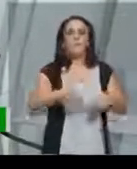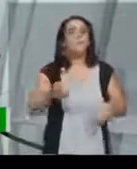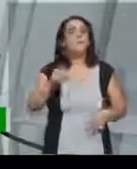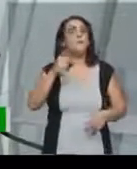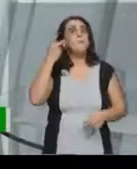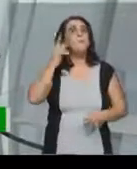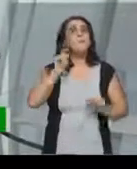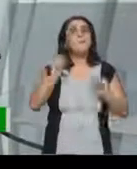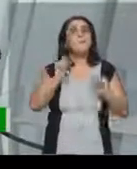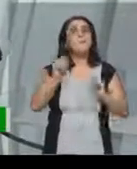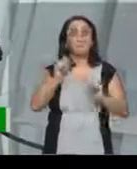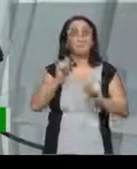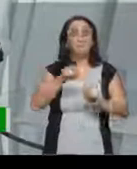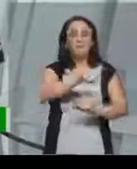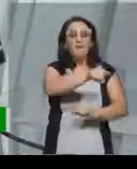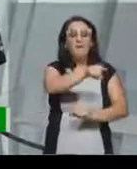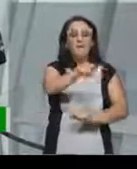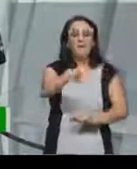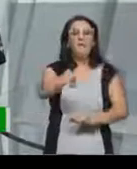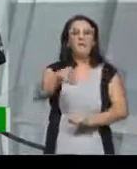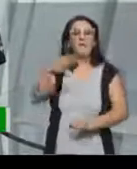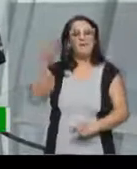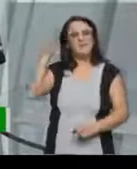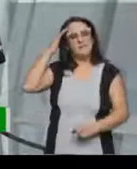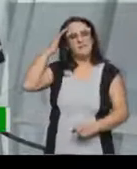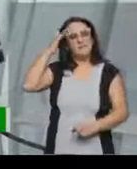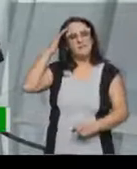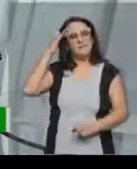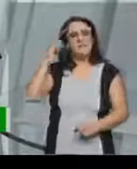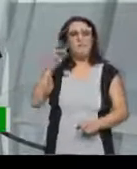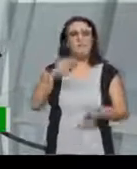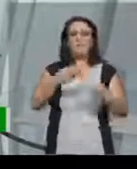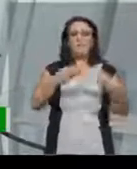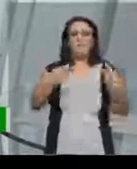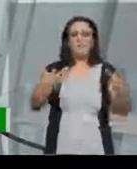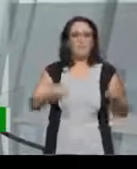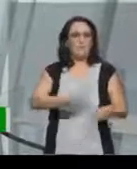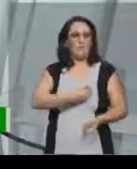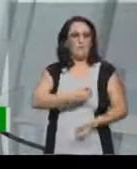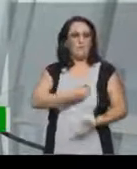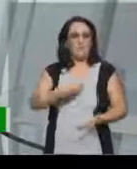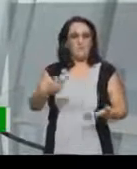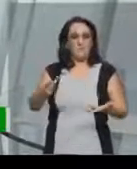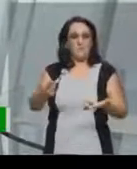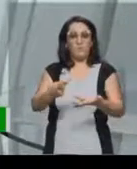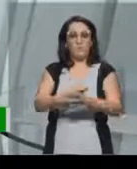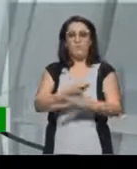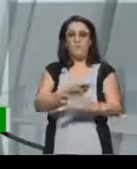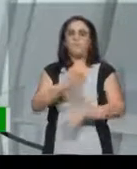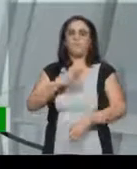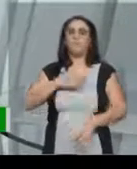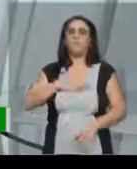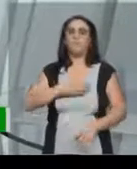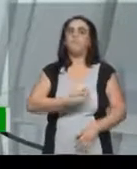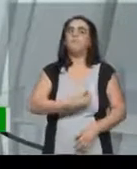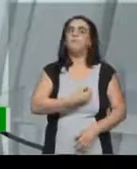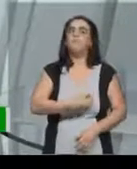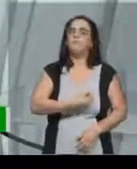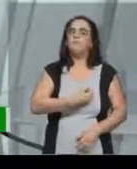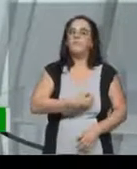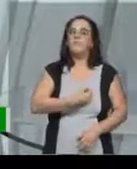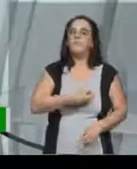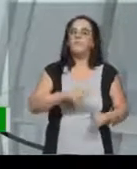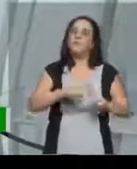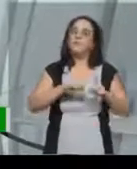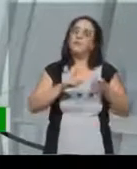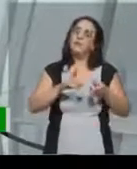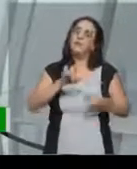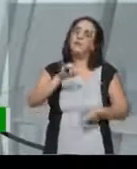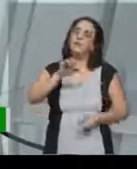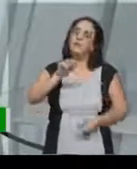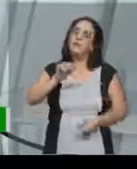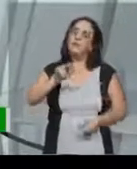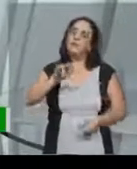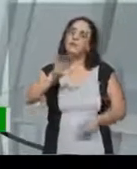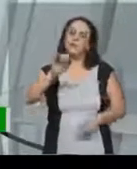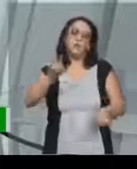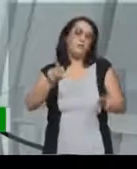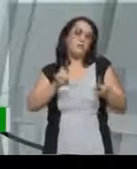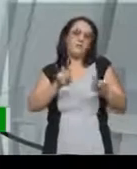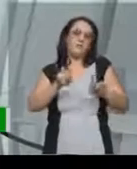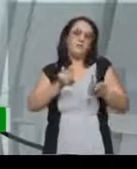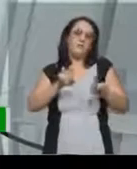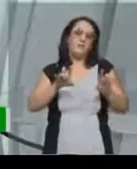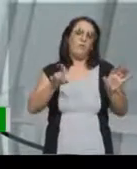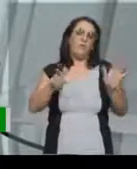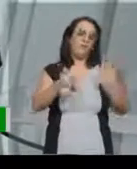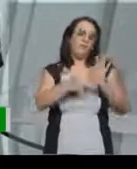Então, o relato pessoal, a intenção é que o outro leia. O diário normalmente não era. Você escreve, né, mais para